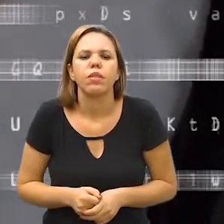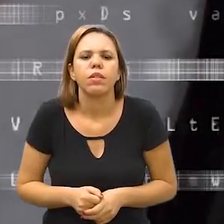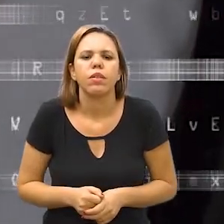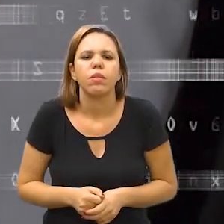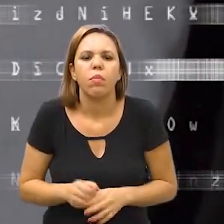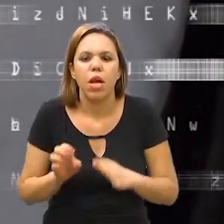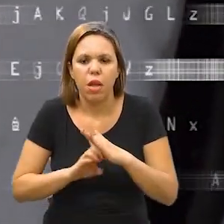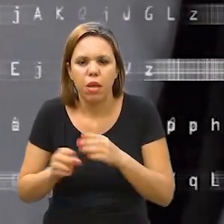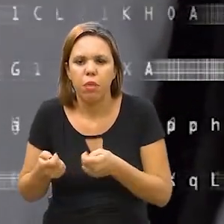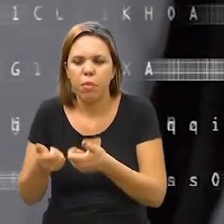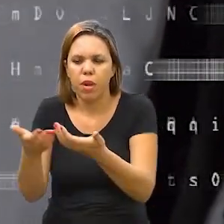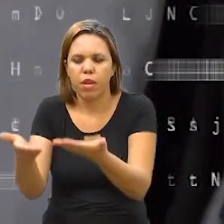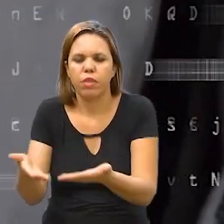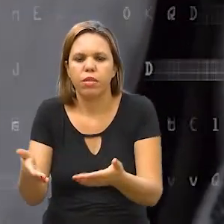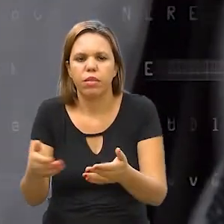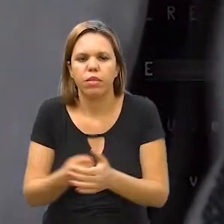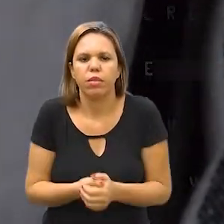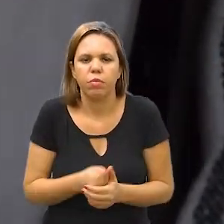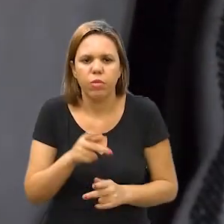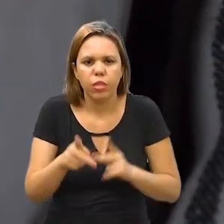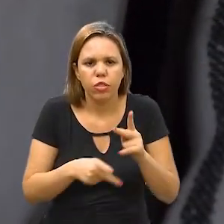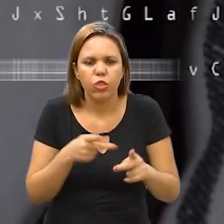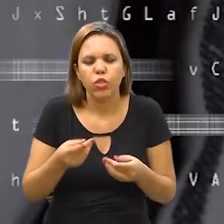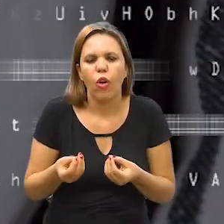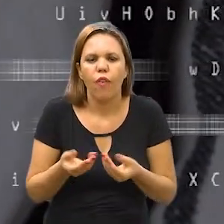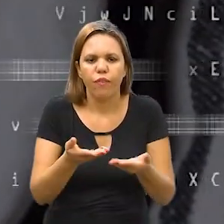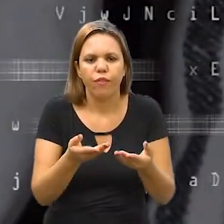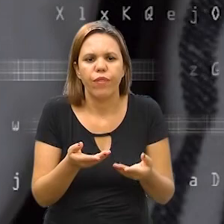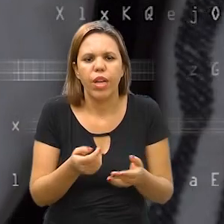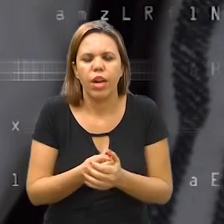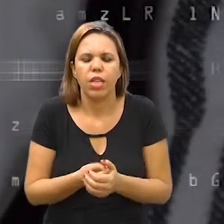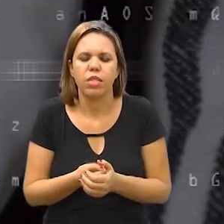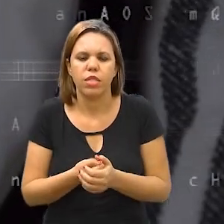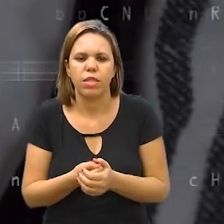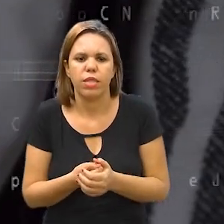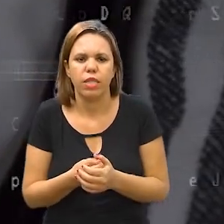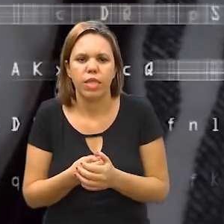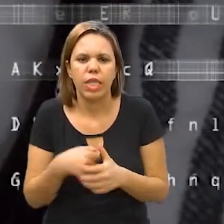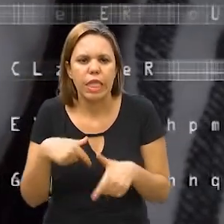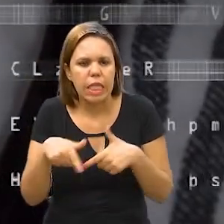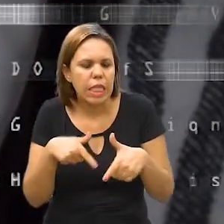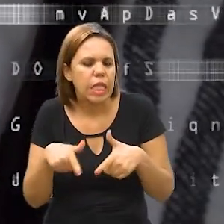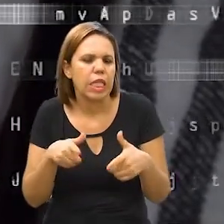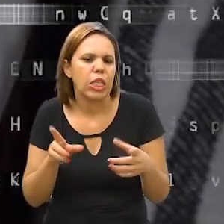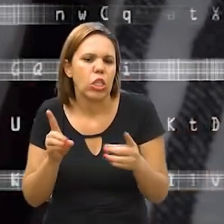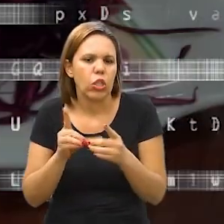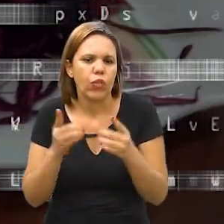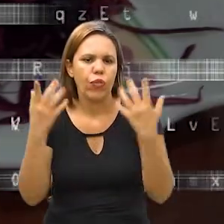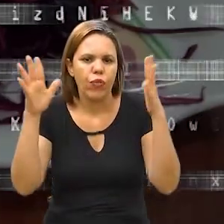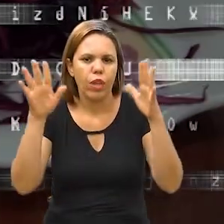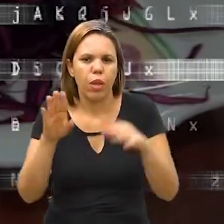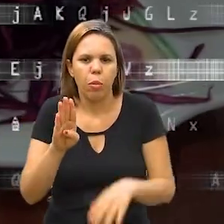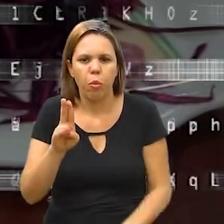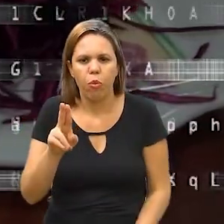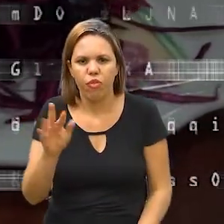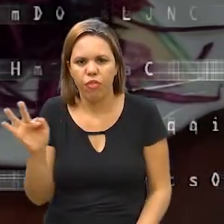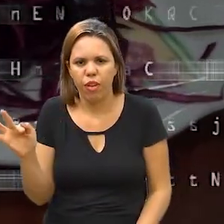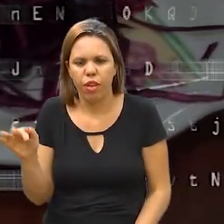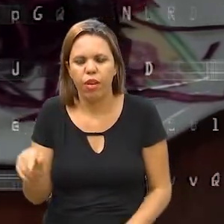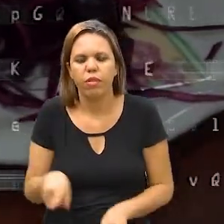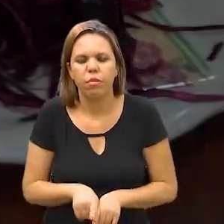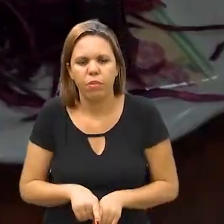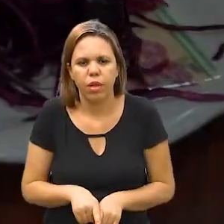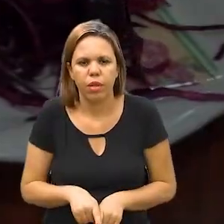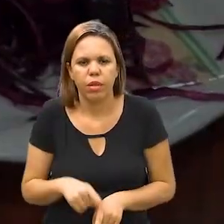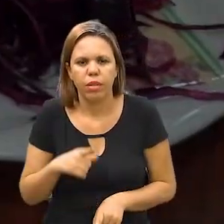para empresas, para aqueles que oferecem serviços de alimentação para eventos e recepções, o buffet, também o que